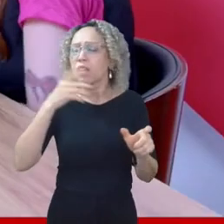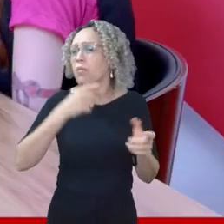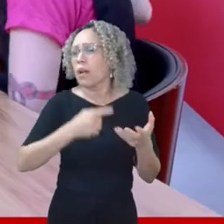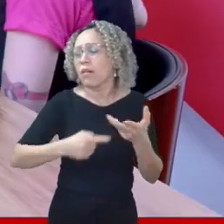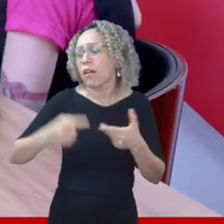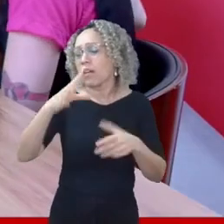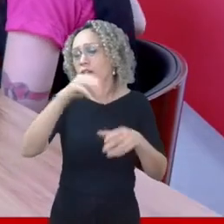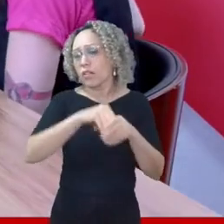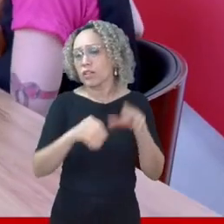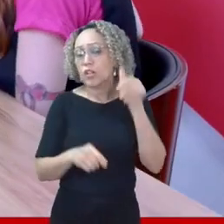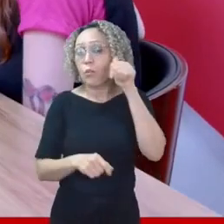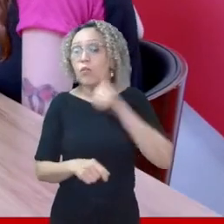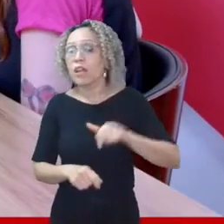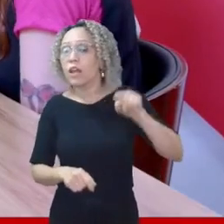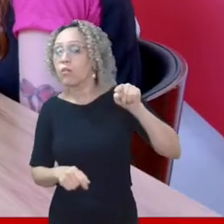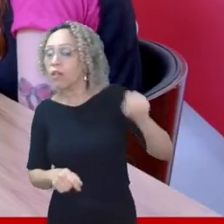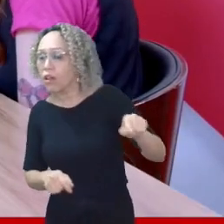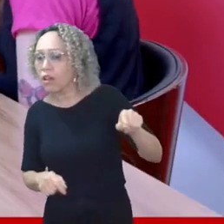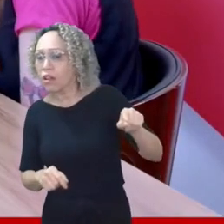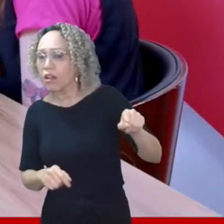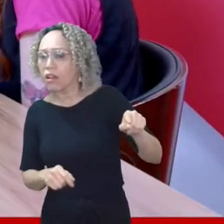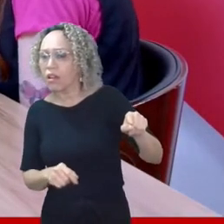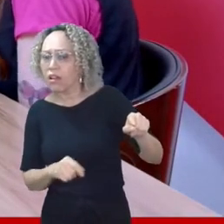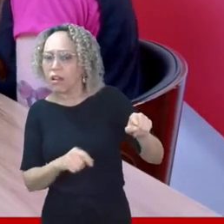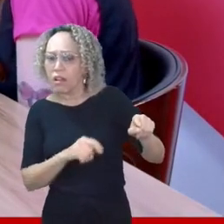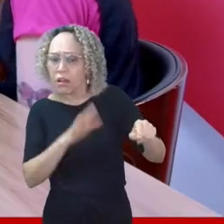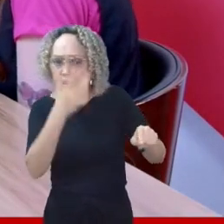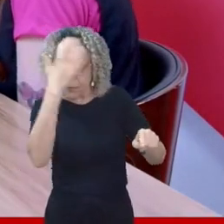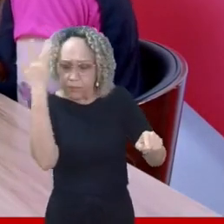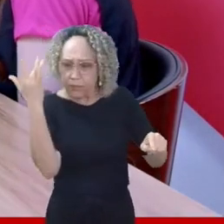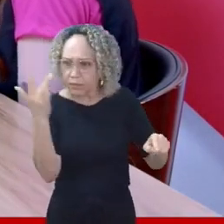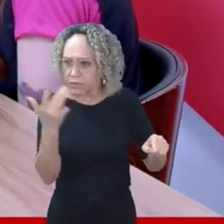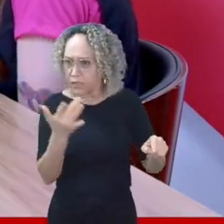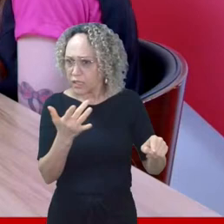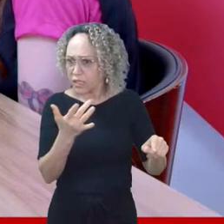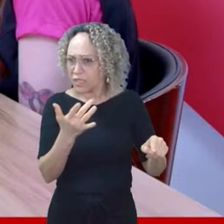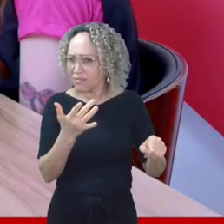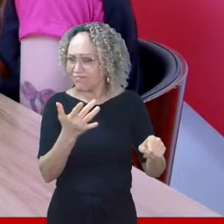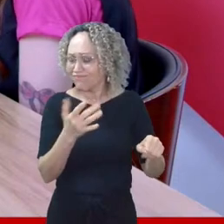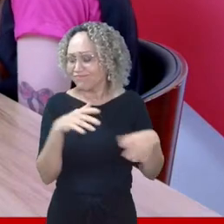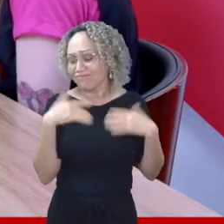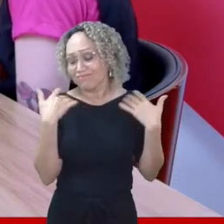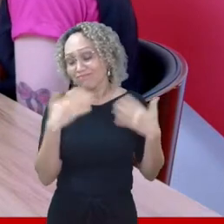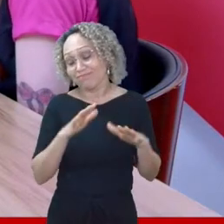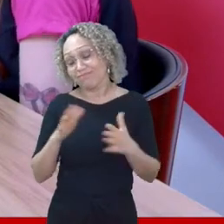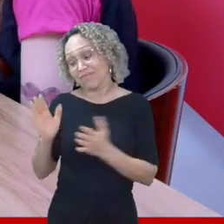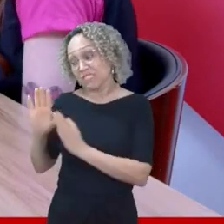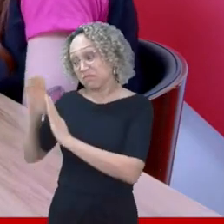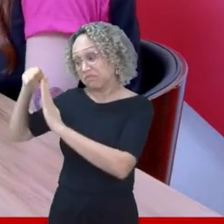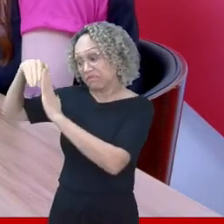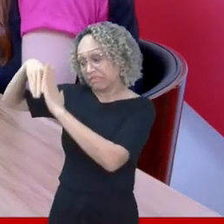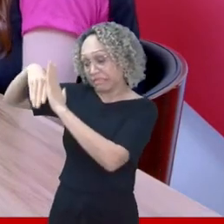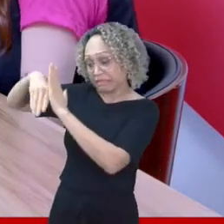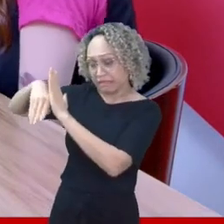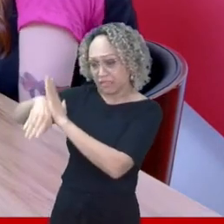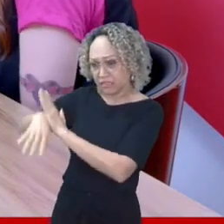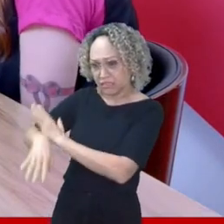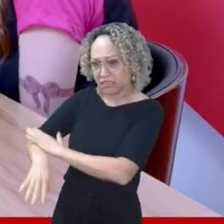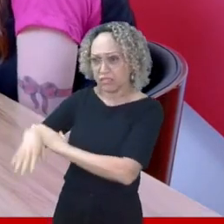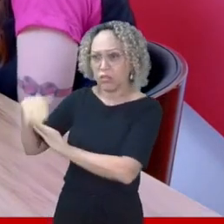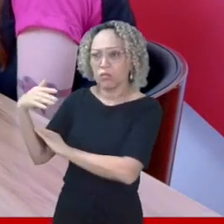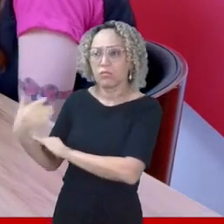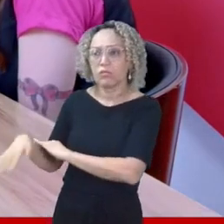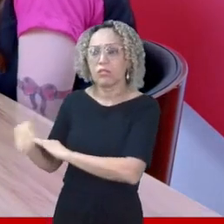feminina. Aquilo aí foi uma junção de uma galera que está retrocedendo, né? Muitas coisas, né? E que tem causado